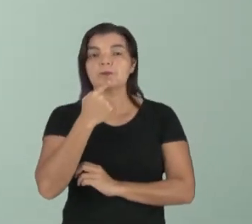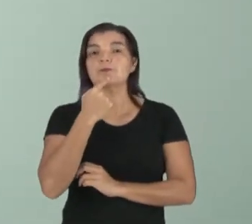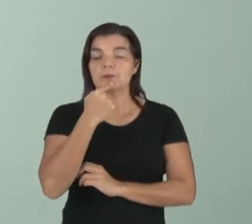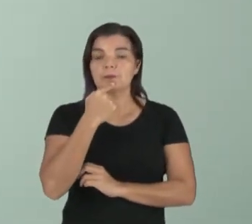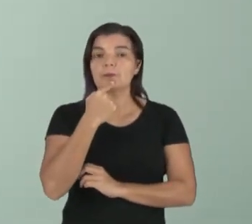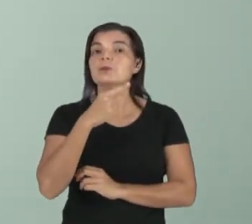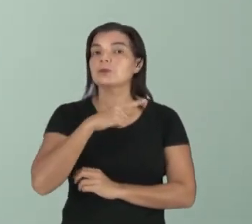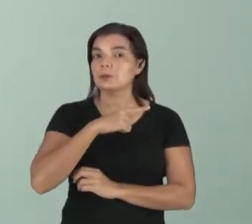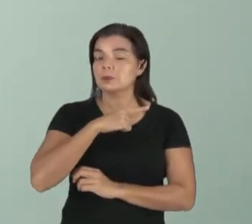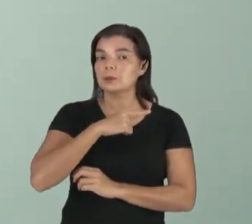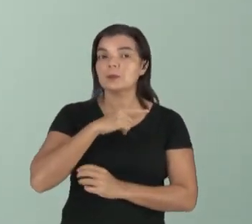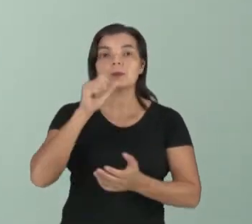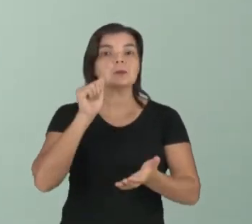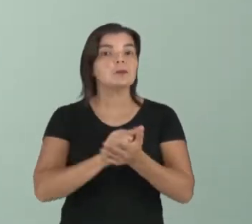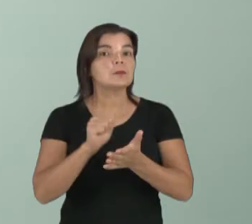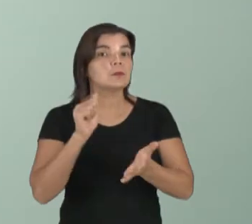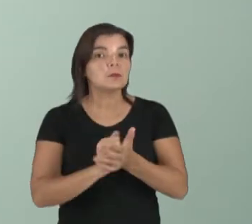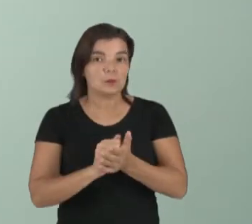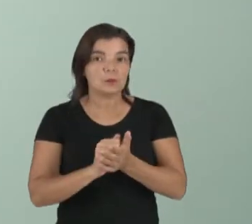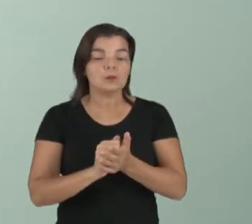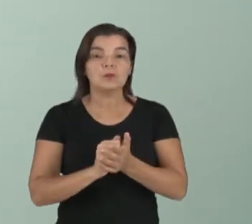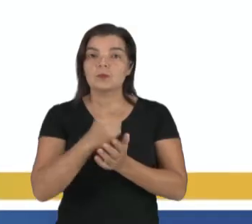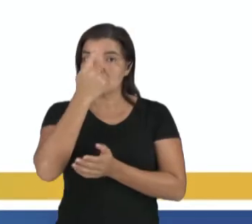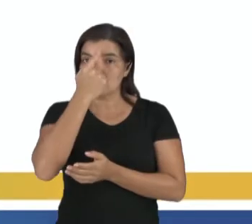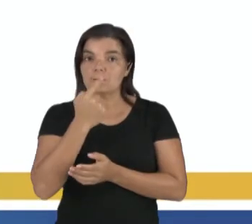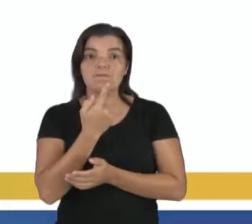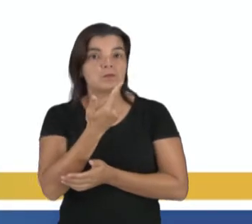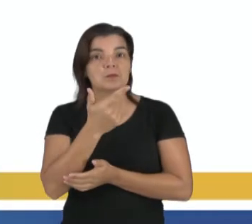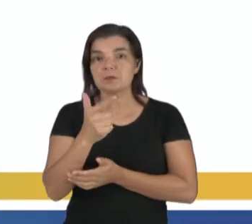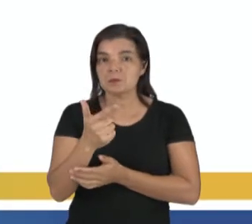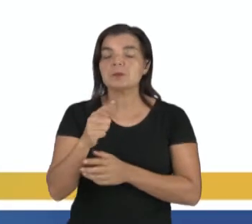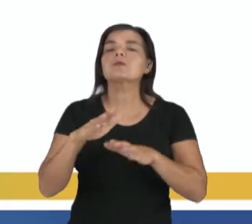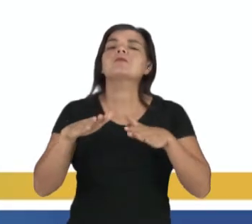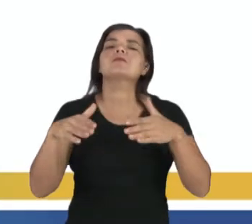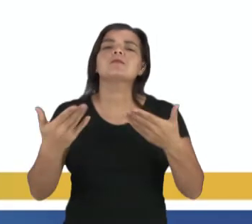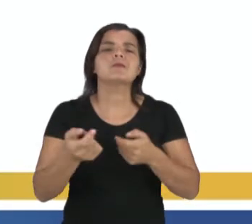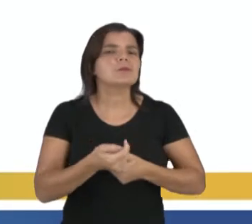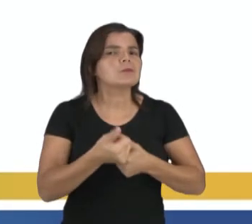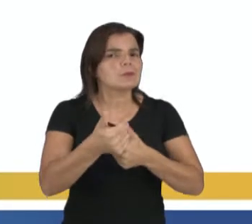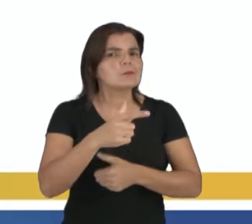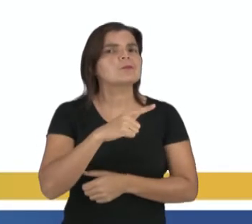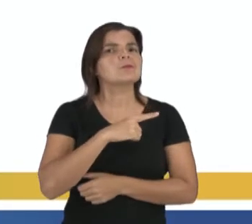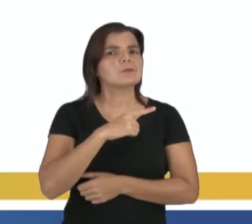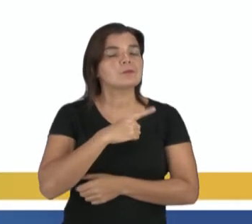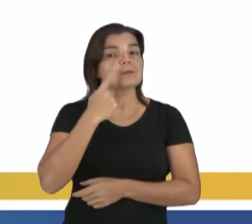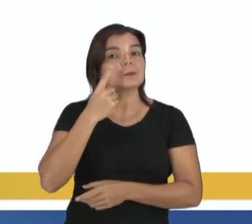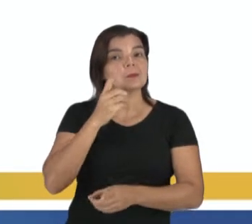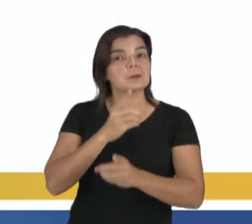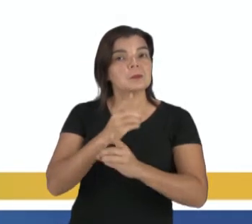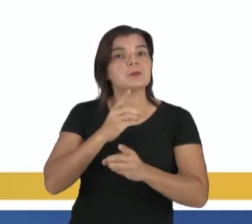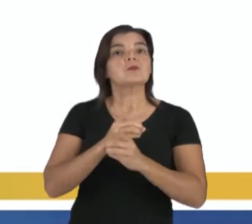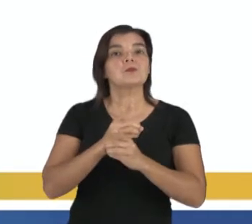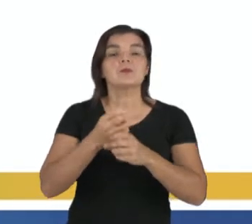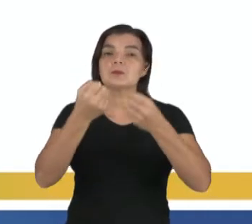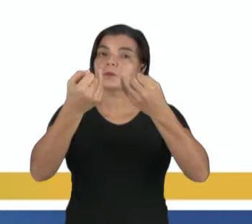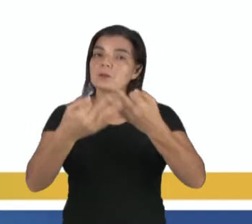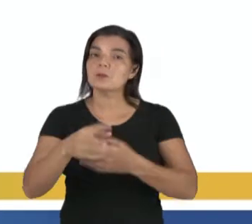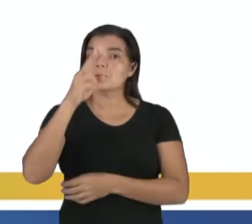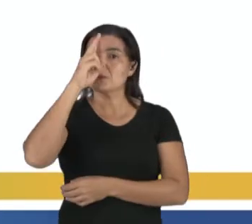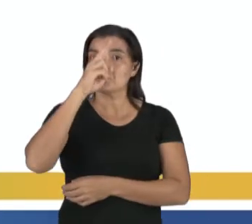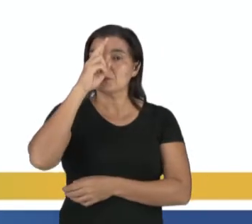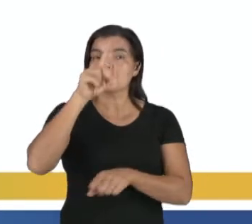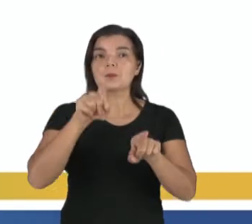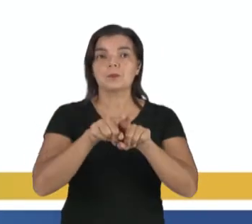não tem. E nesse texto não verbal, quais pistas encontramos para recontar a história?